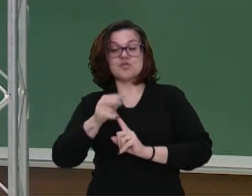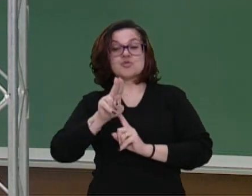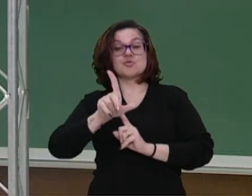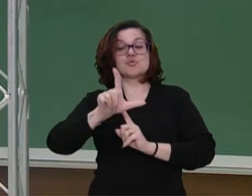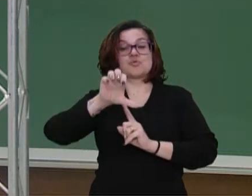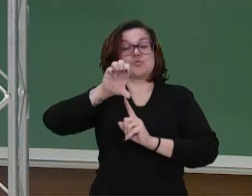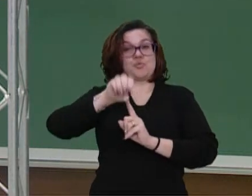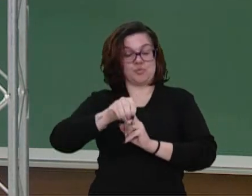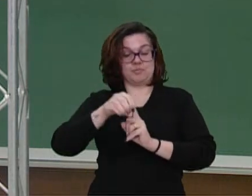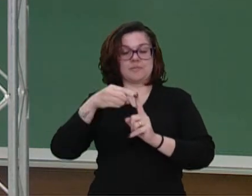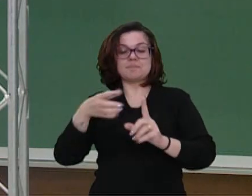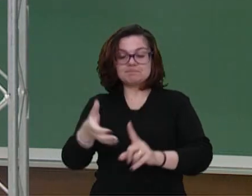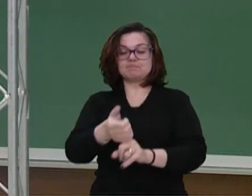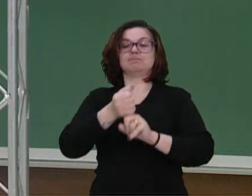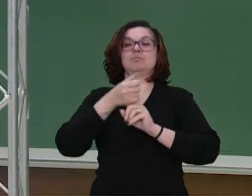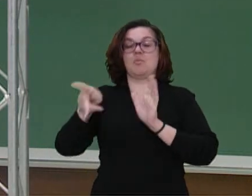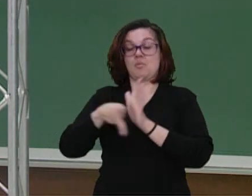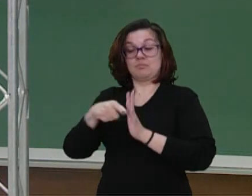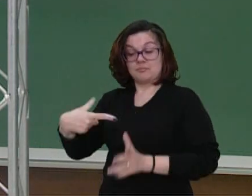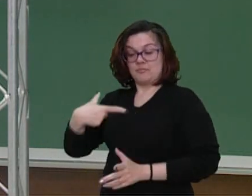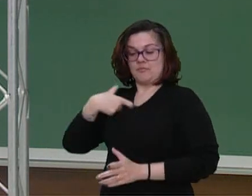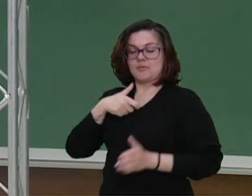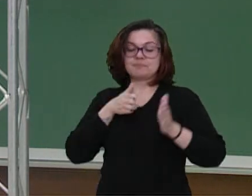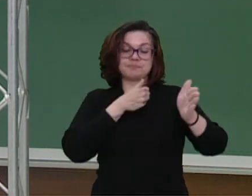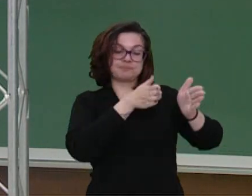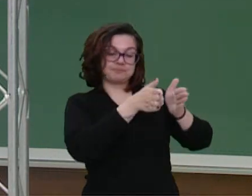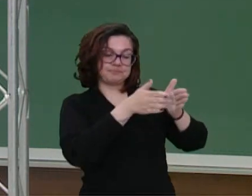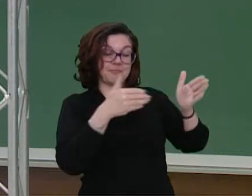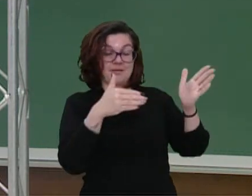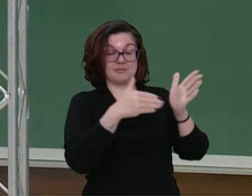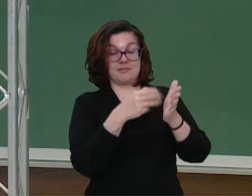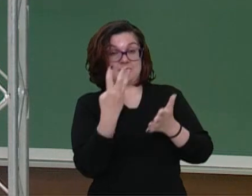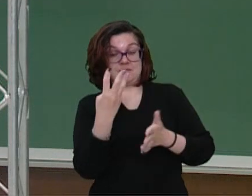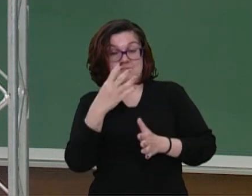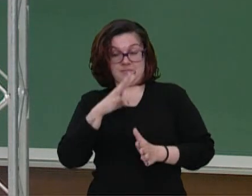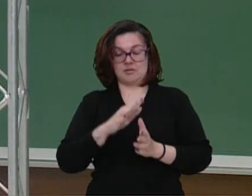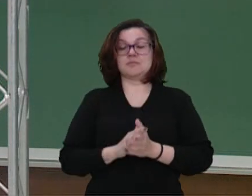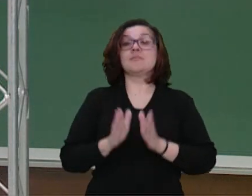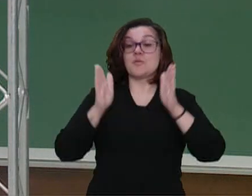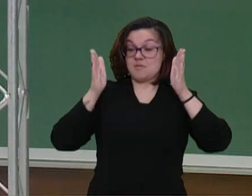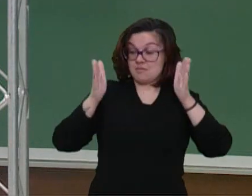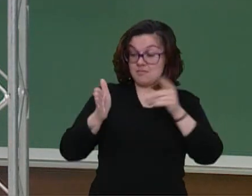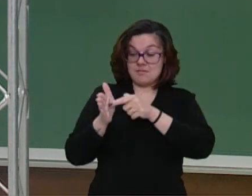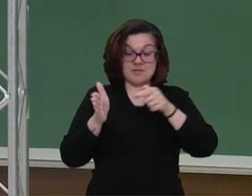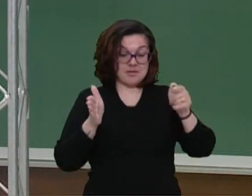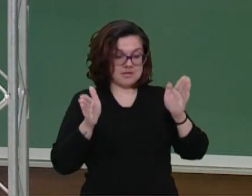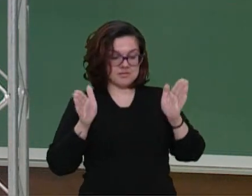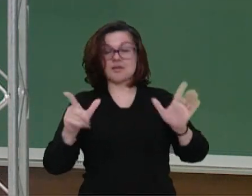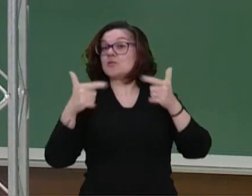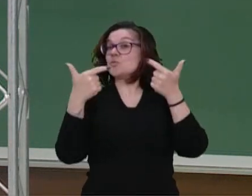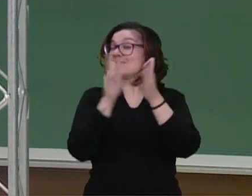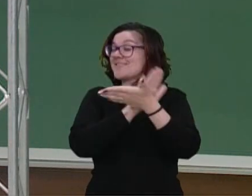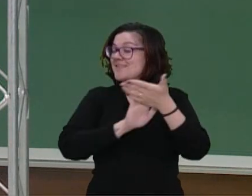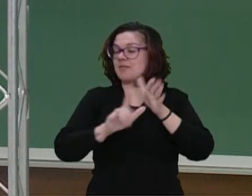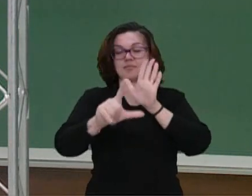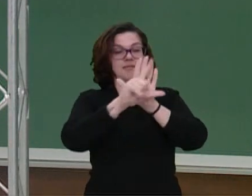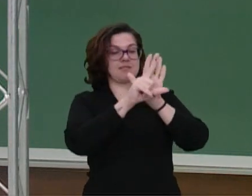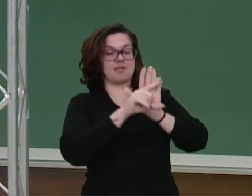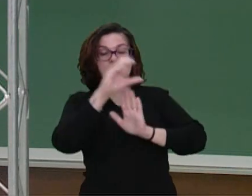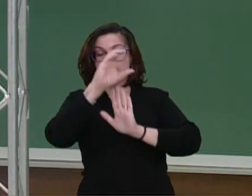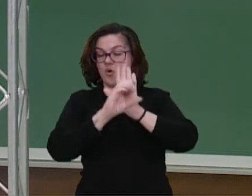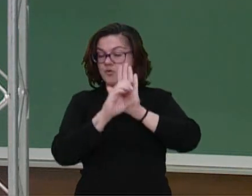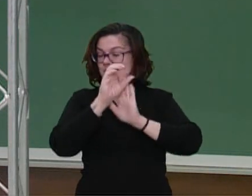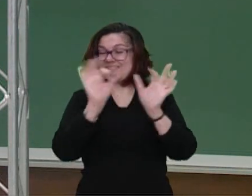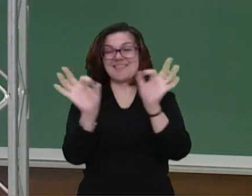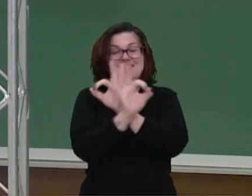né? E ele tomou o poder. Governa provisoriamente até 34. Nesse período, sem Constituição, houve uma grande